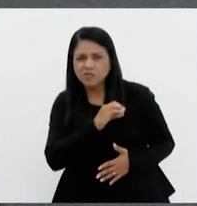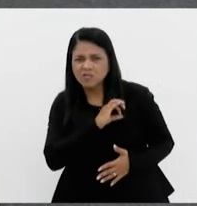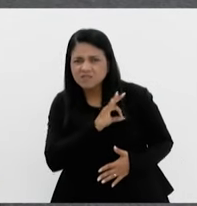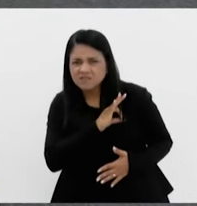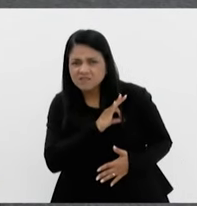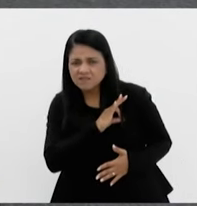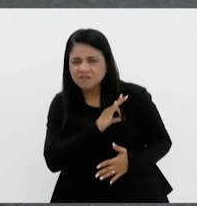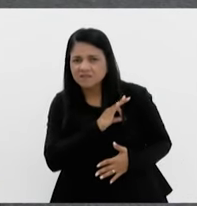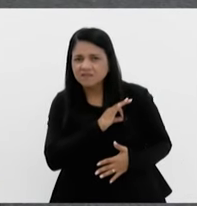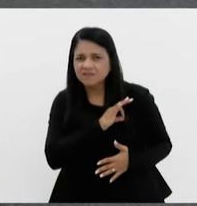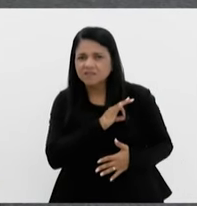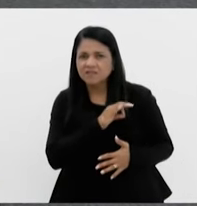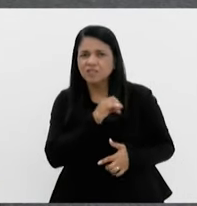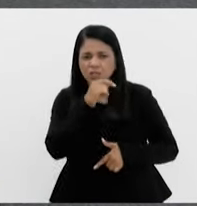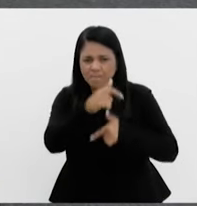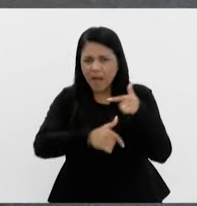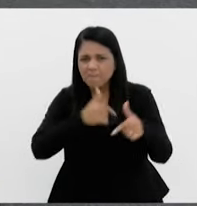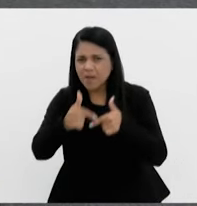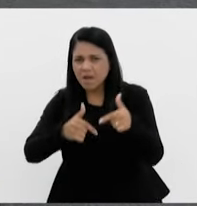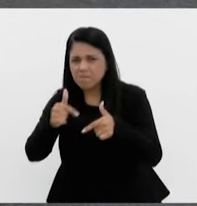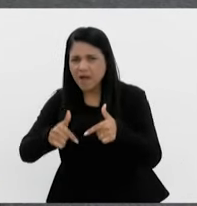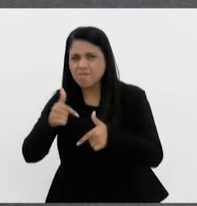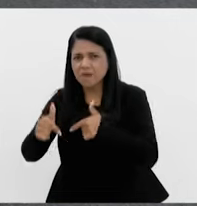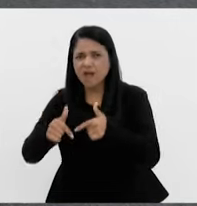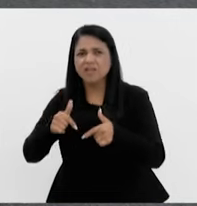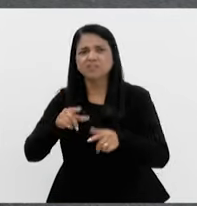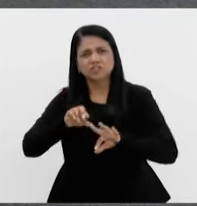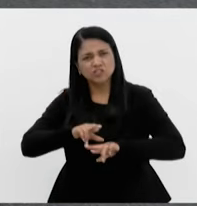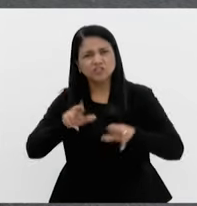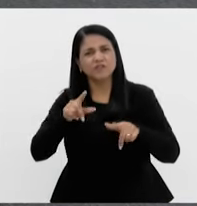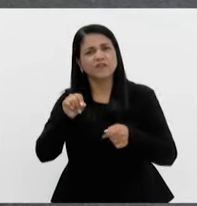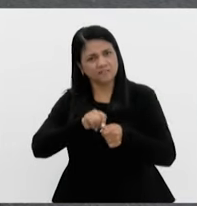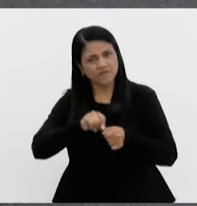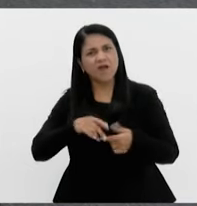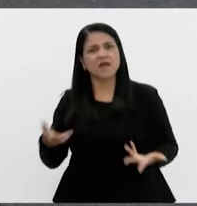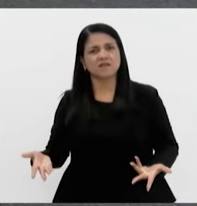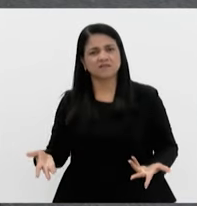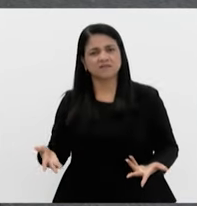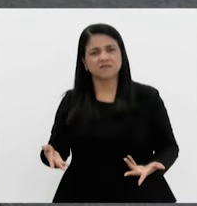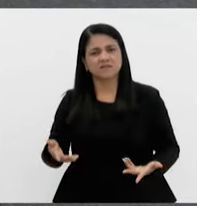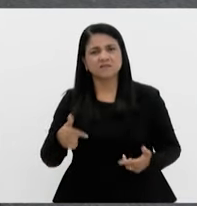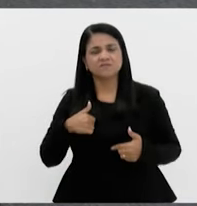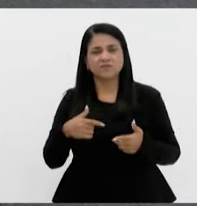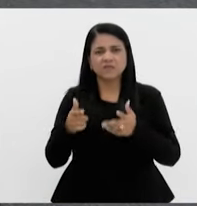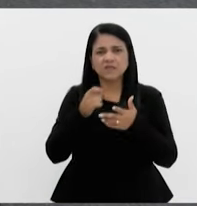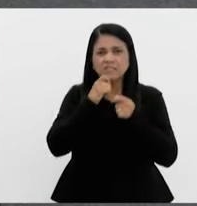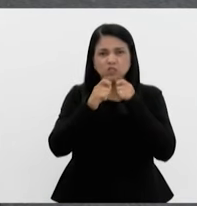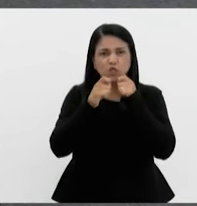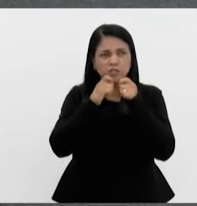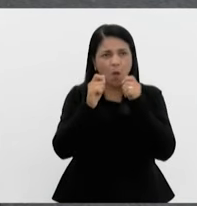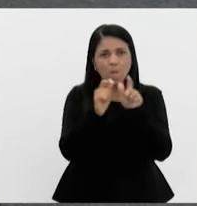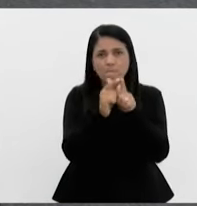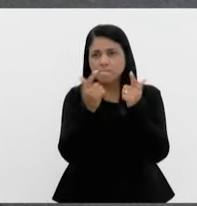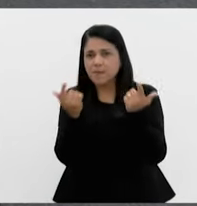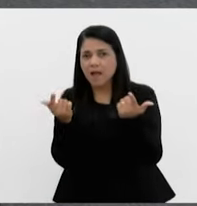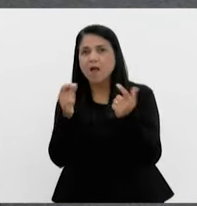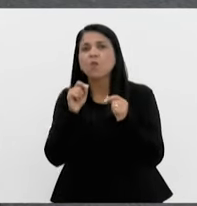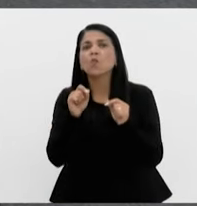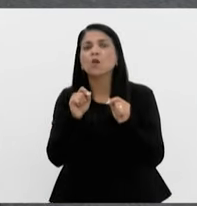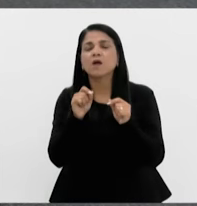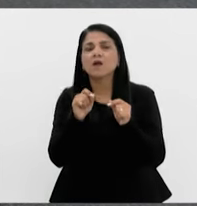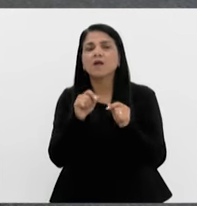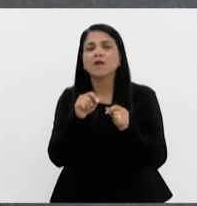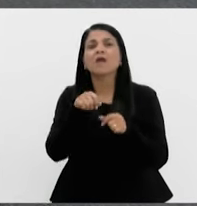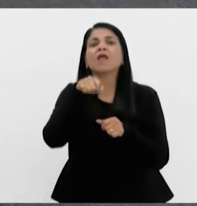diferença hoje o programa segurança presente quando você vai ver normalmente aí os telejornais quem faz uma